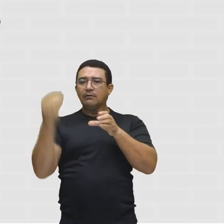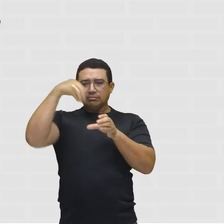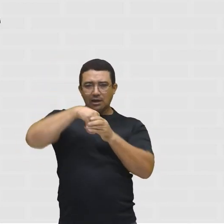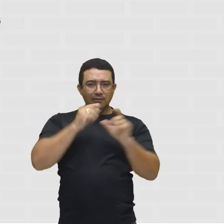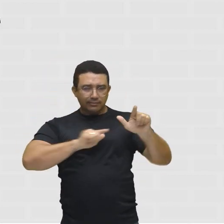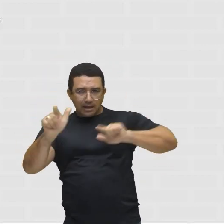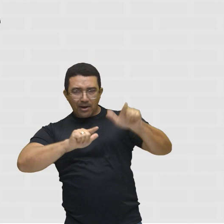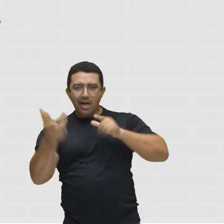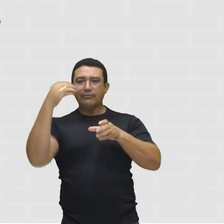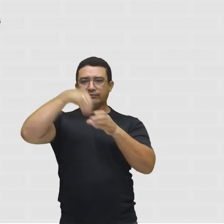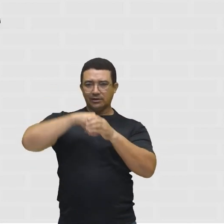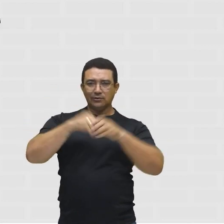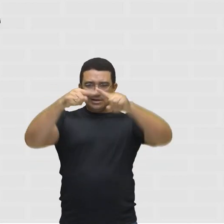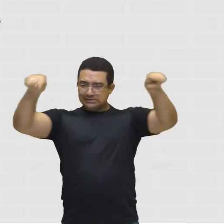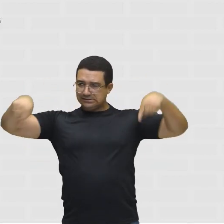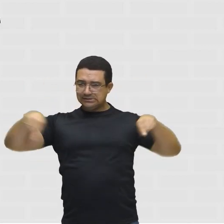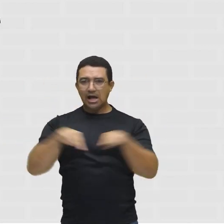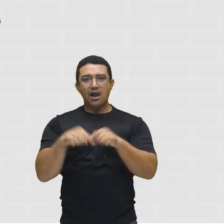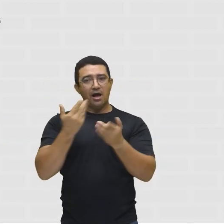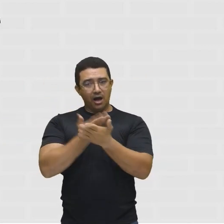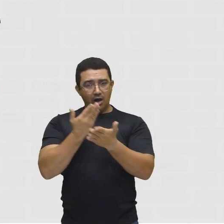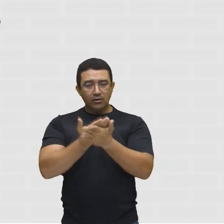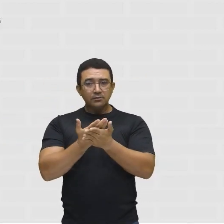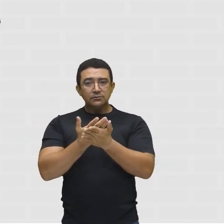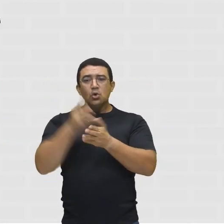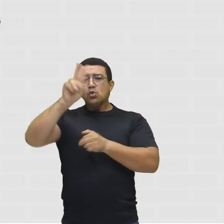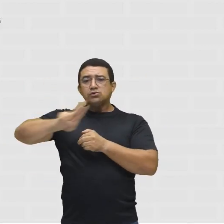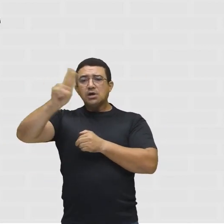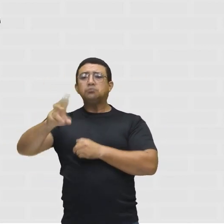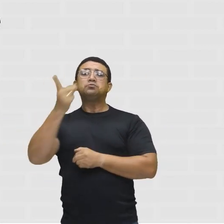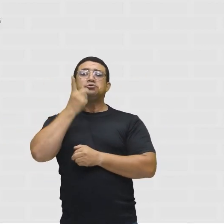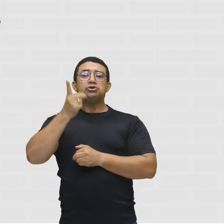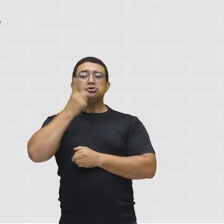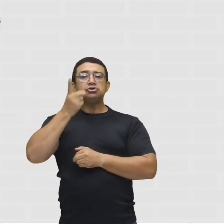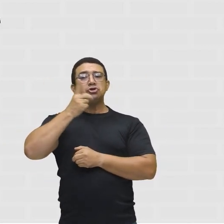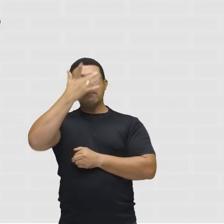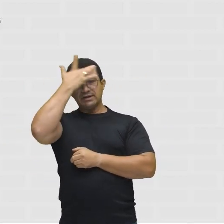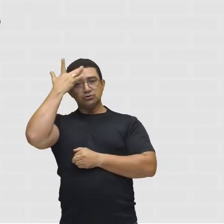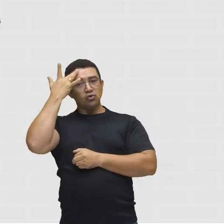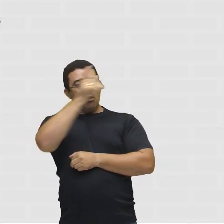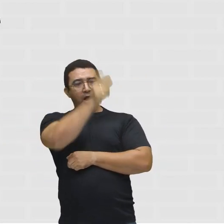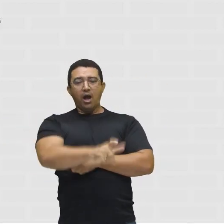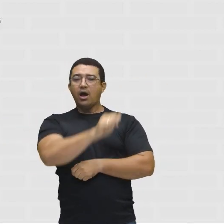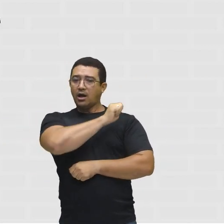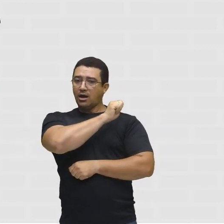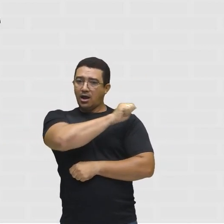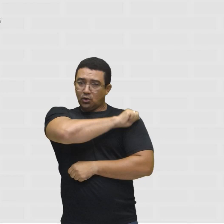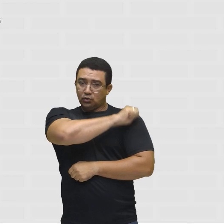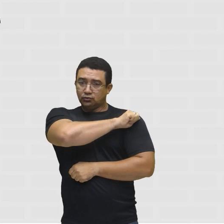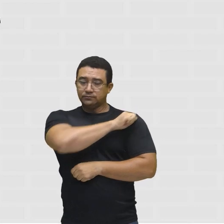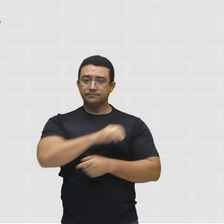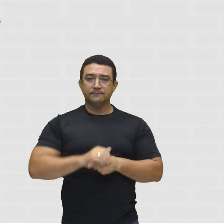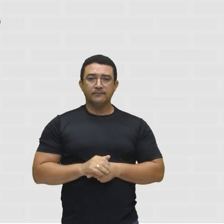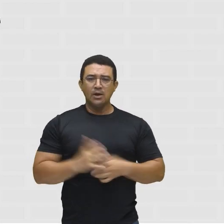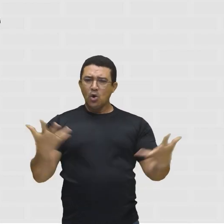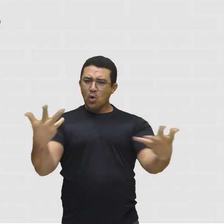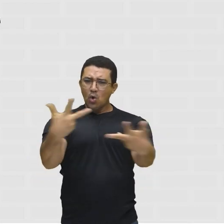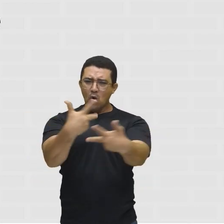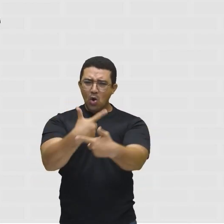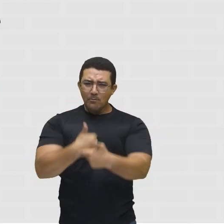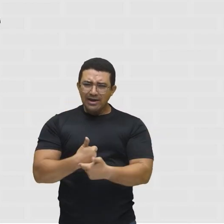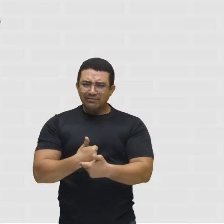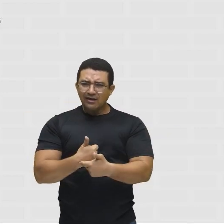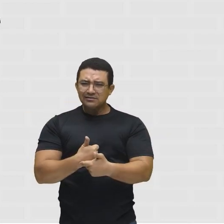seu contexto, com o seu cotidiano. E quando eu falo sobre competências, eu não estou falando de conteúdos, meus